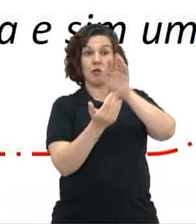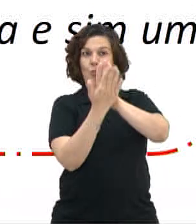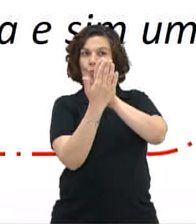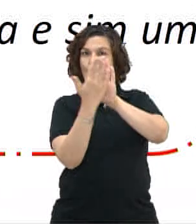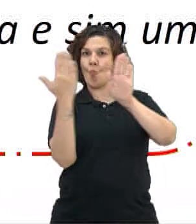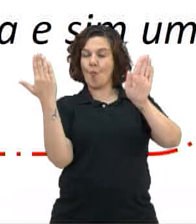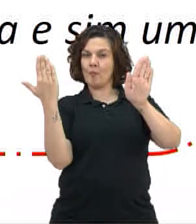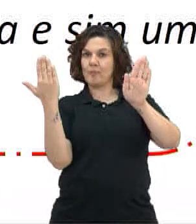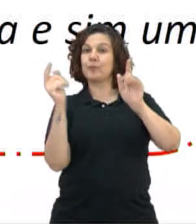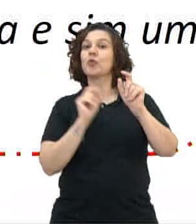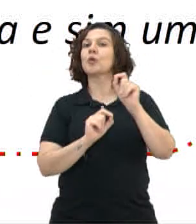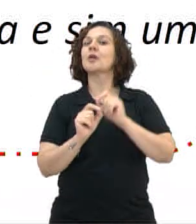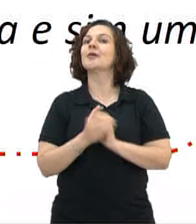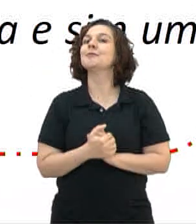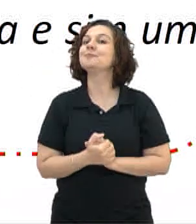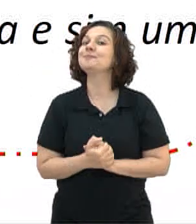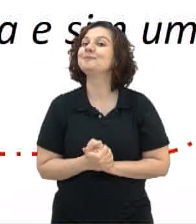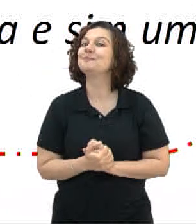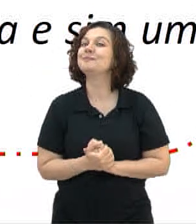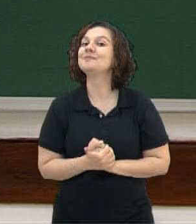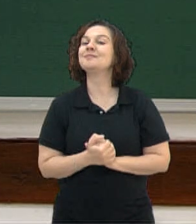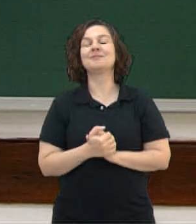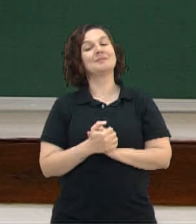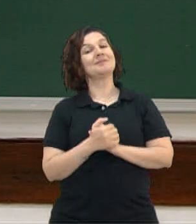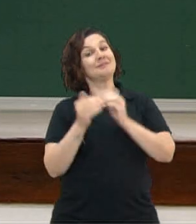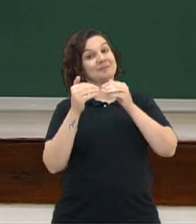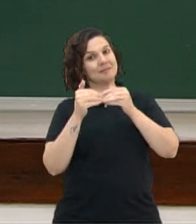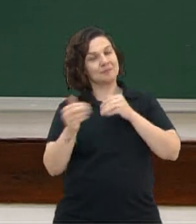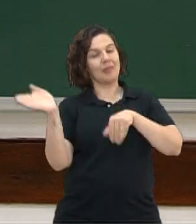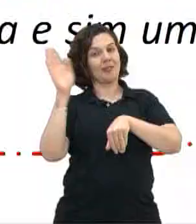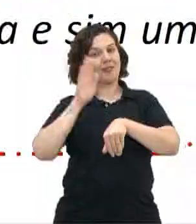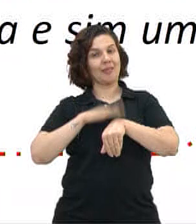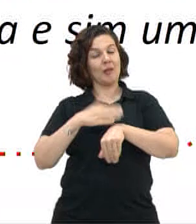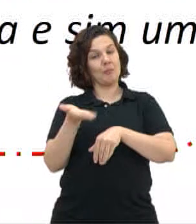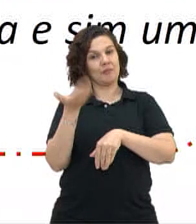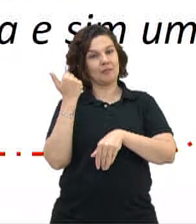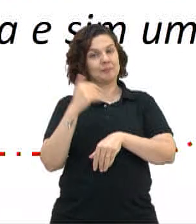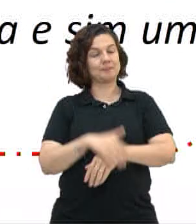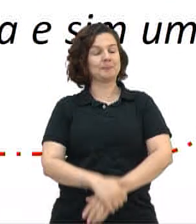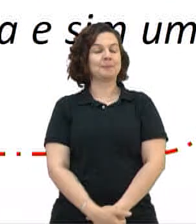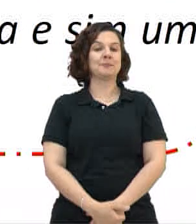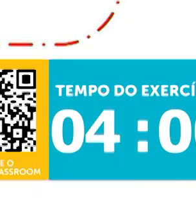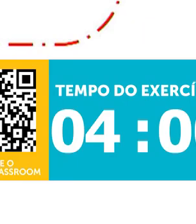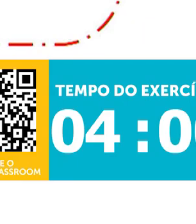plana, e sim já falamos da forma da Terra também. O tempo está na tela, vai lá.